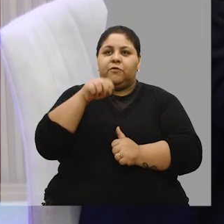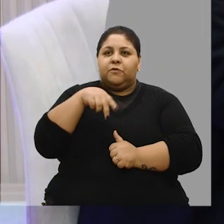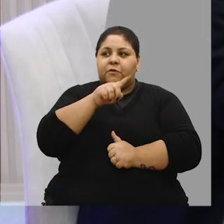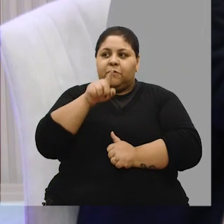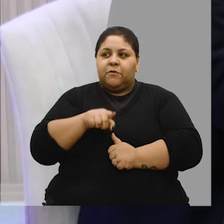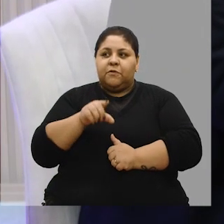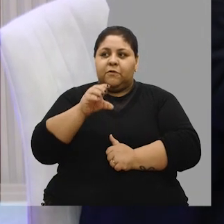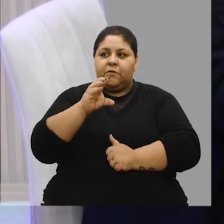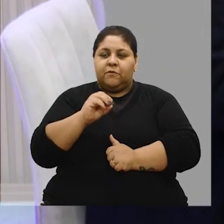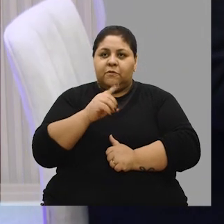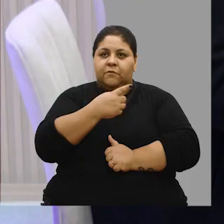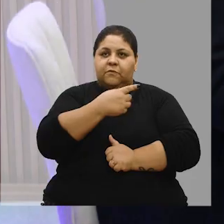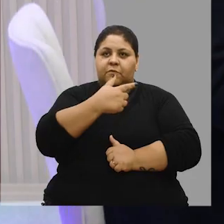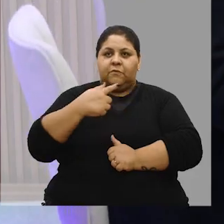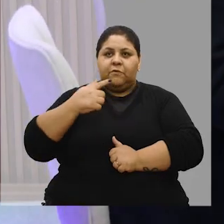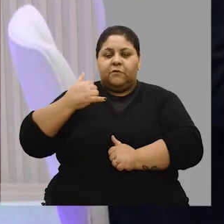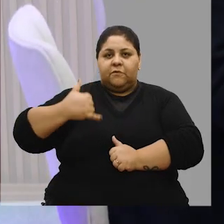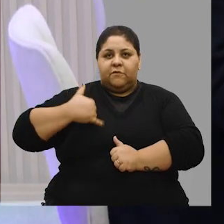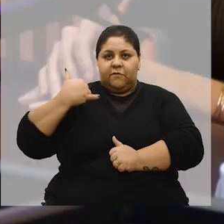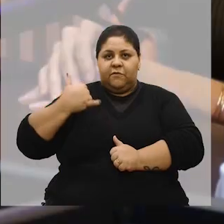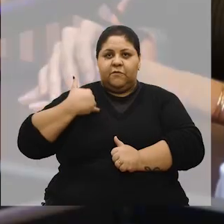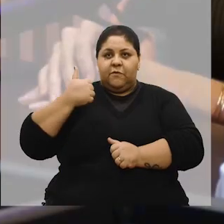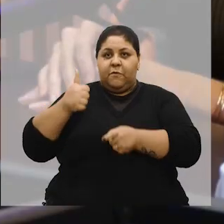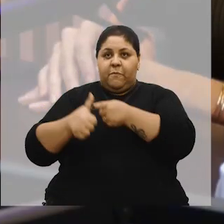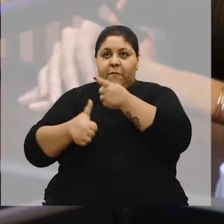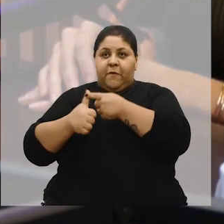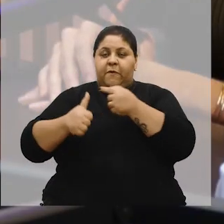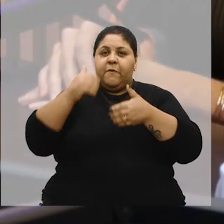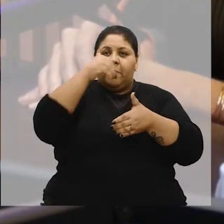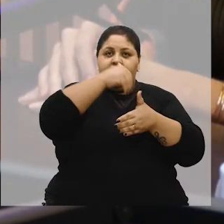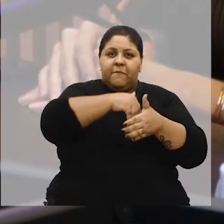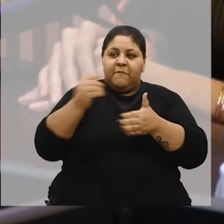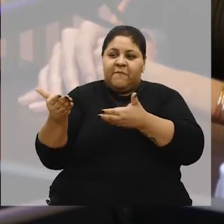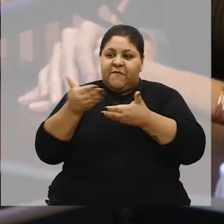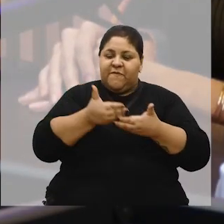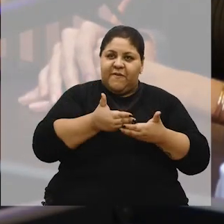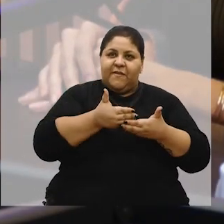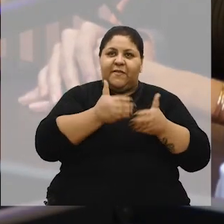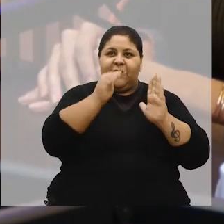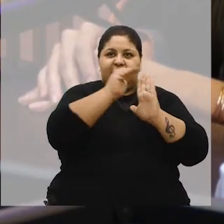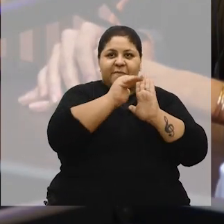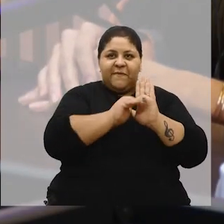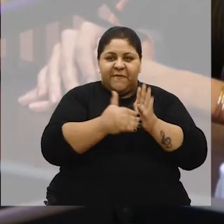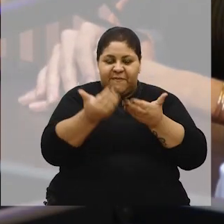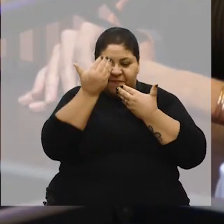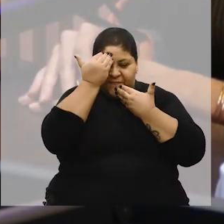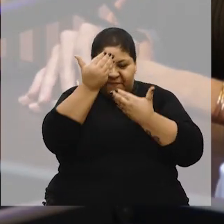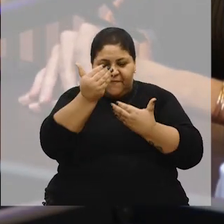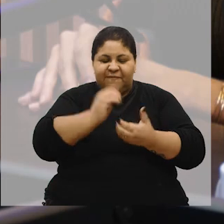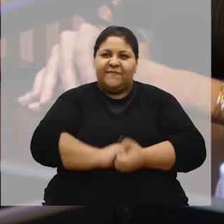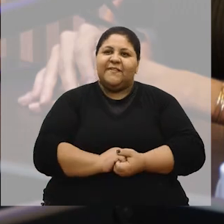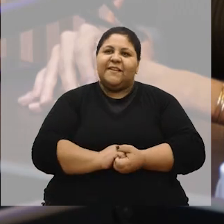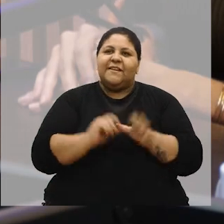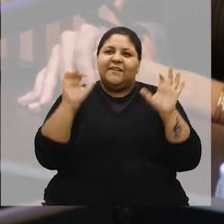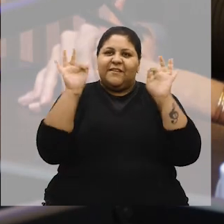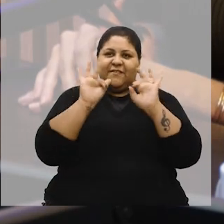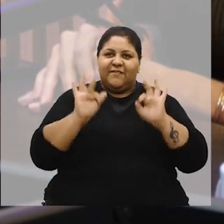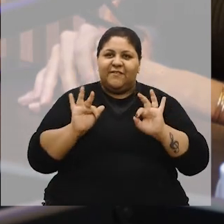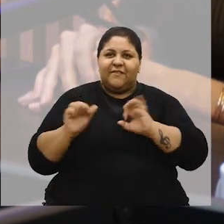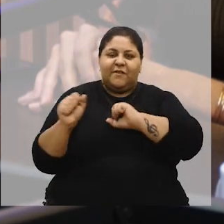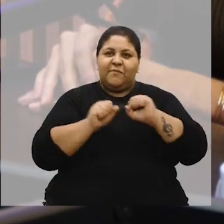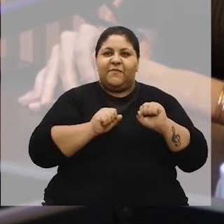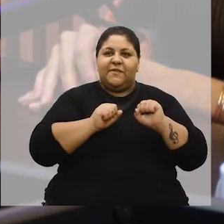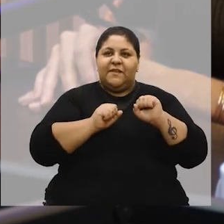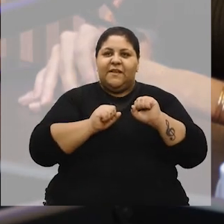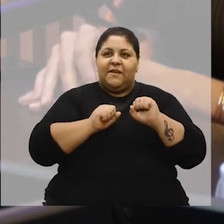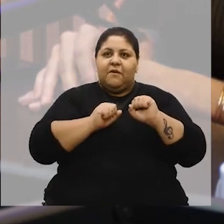Emer, de 17 anos, adolescente em primeiro voto. Enzo, bem-vindo a Caxias Conversas. Muito obrigado, estou muito feliz de estar aqui, poder